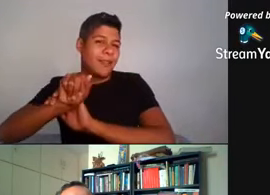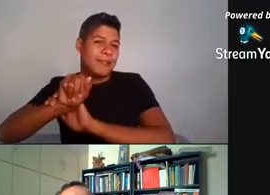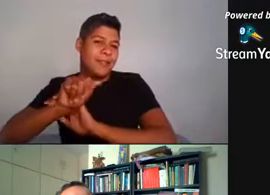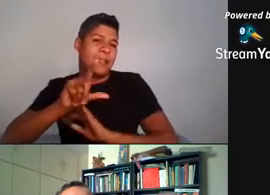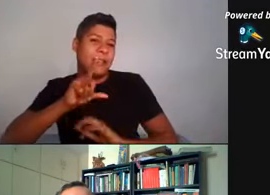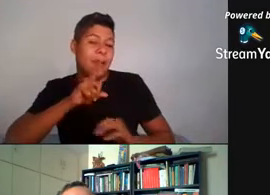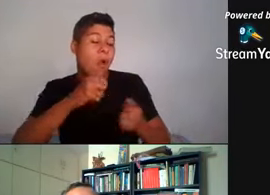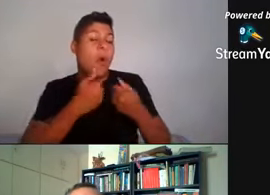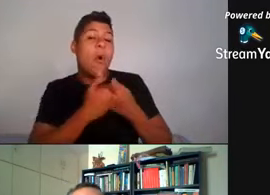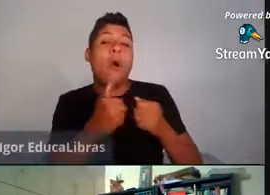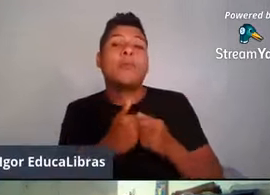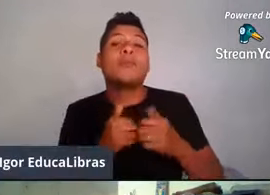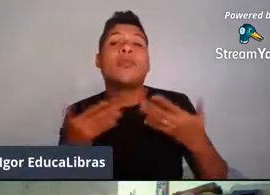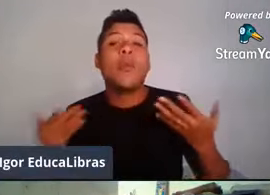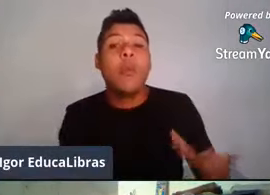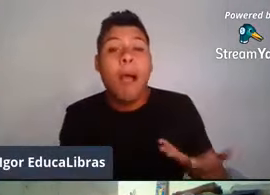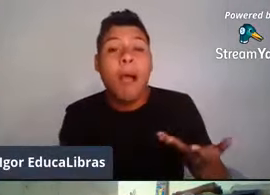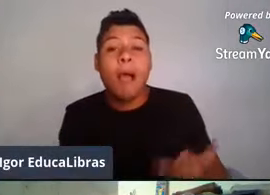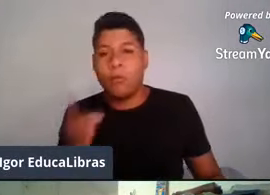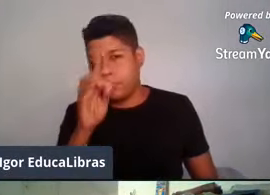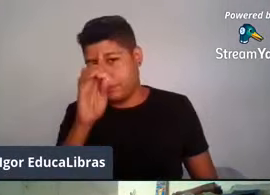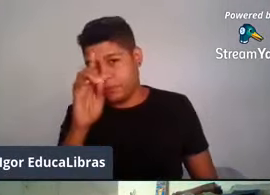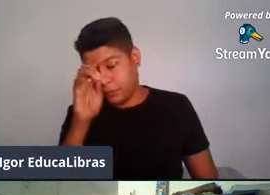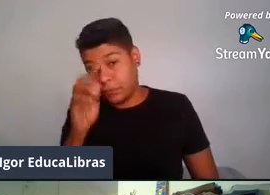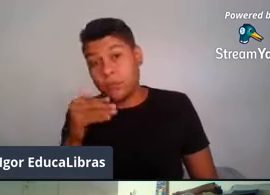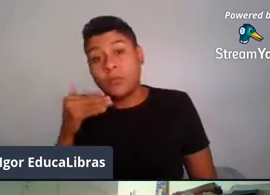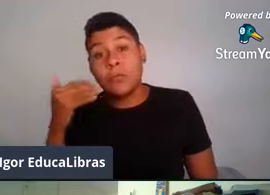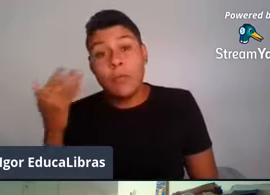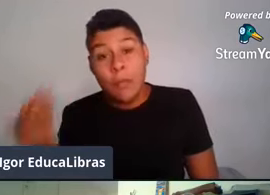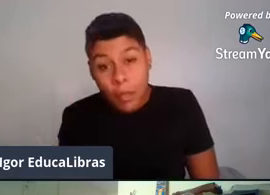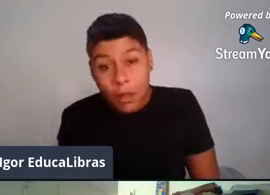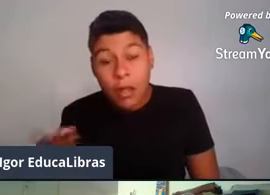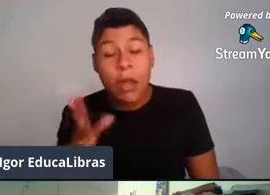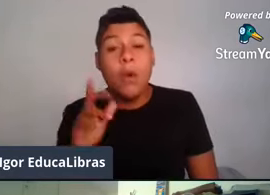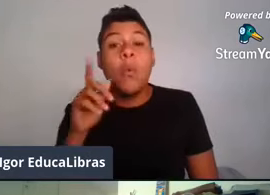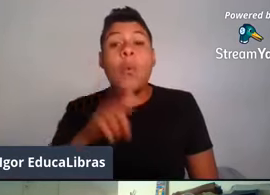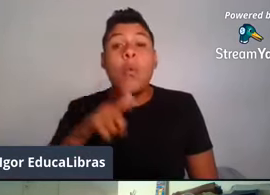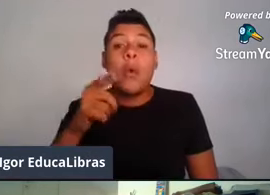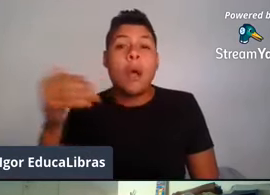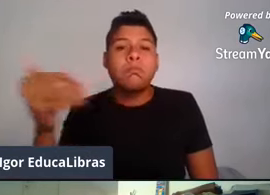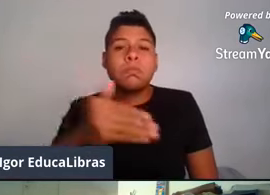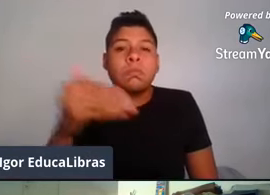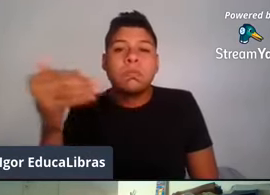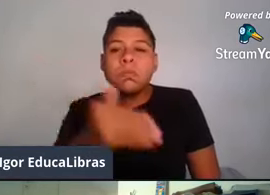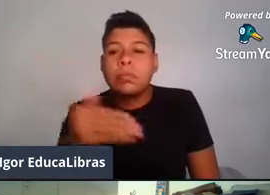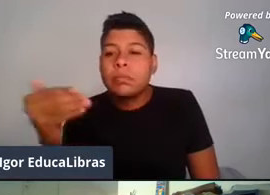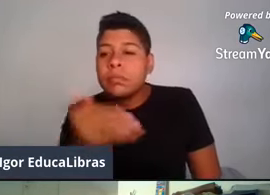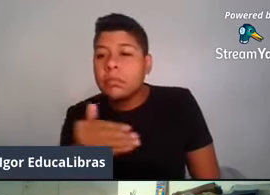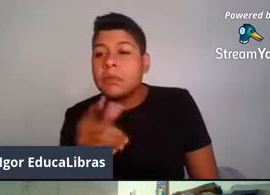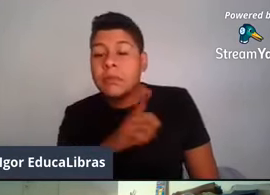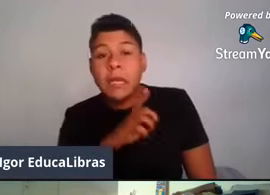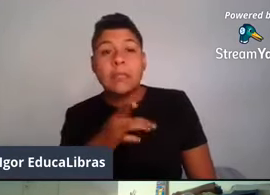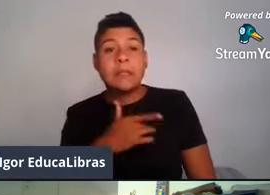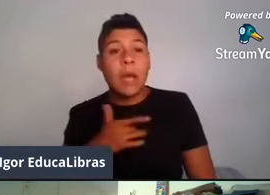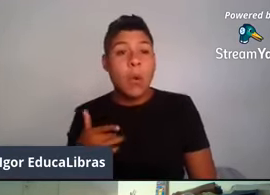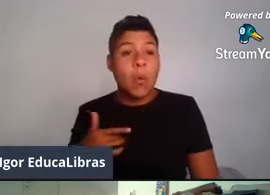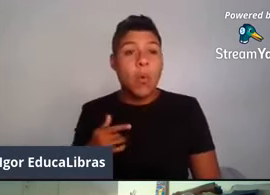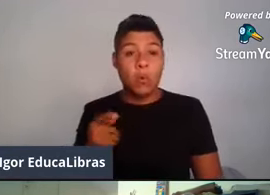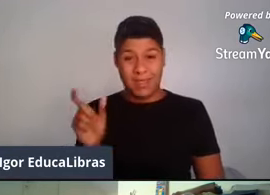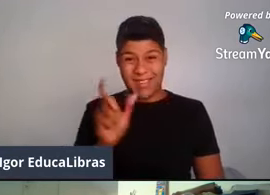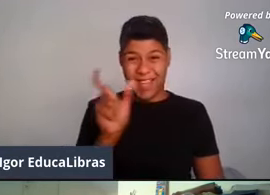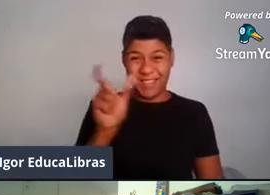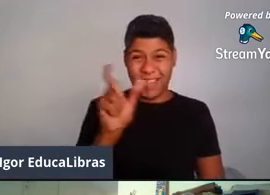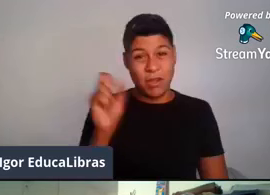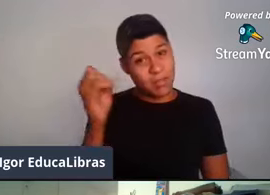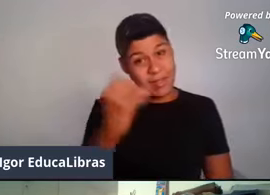ele pega, que hospital que ele vai, que boteco ele frequenta, ou seja, que se tem plano de saúde ou não, questões se ele